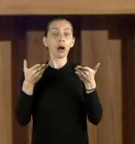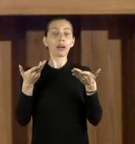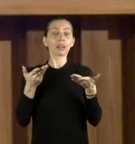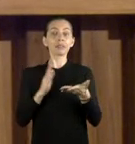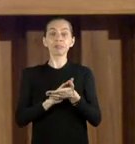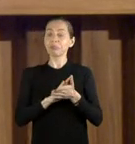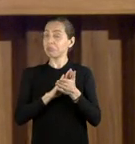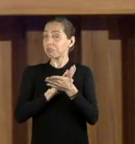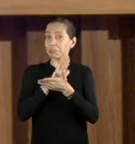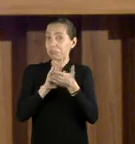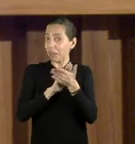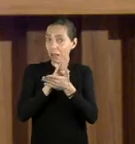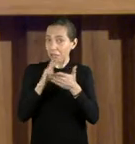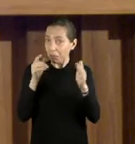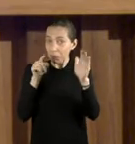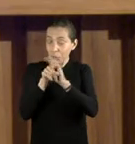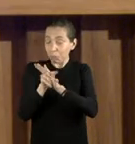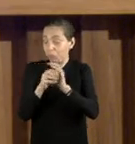Ninguém? Tá bom.